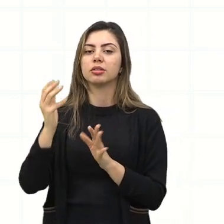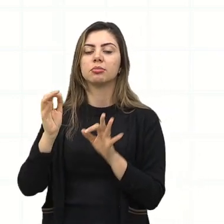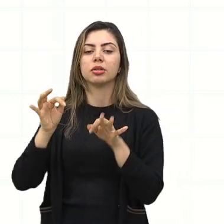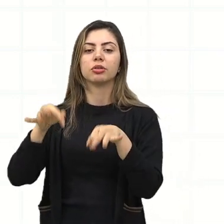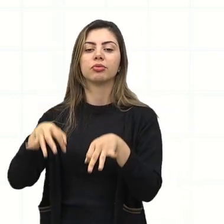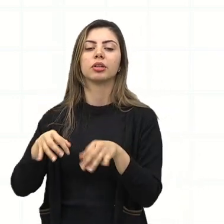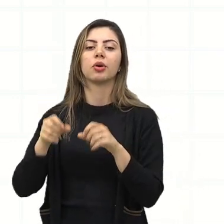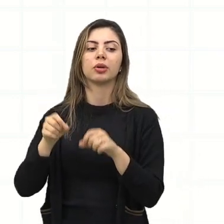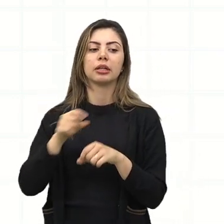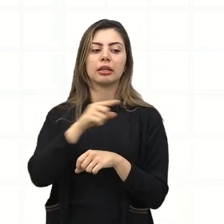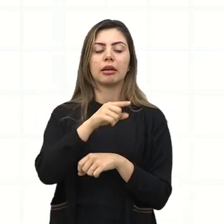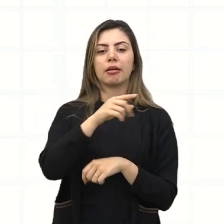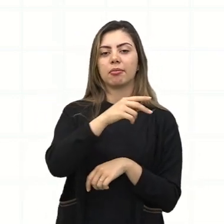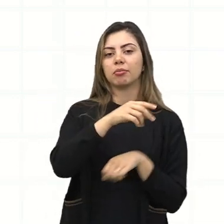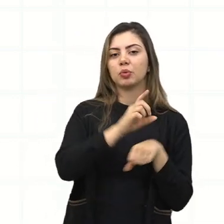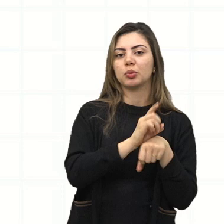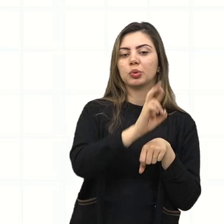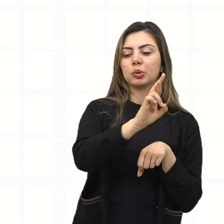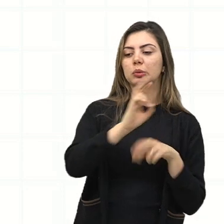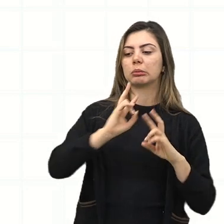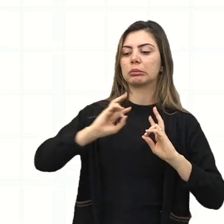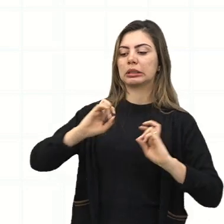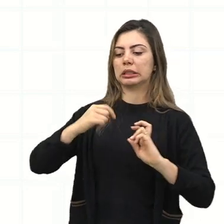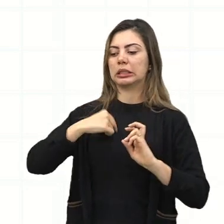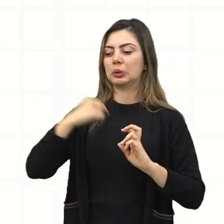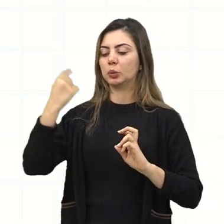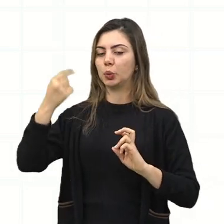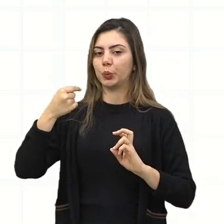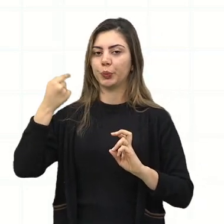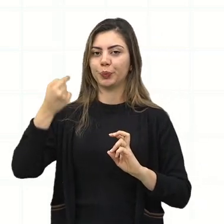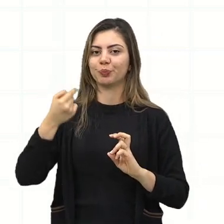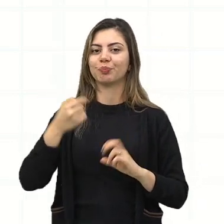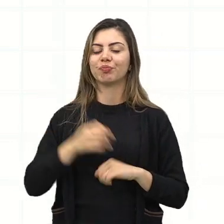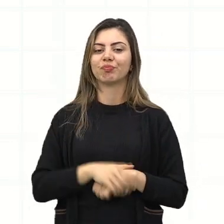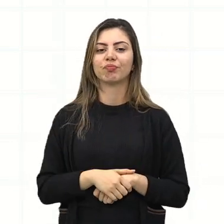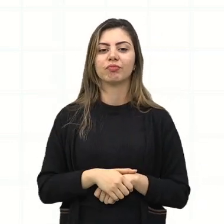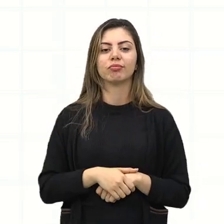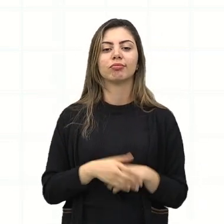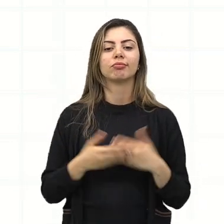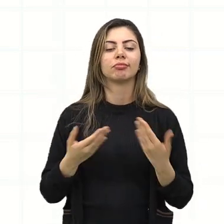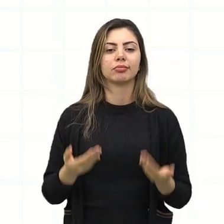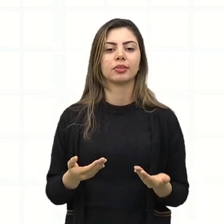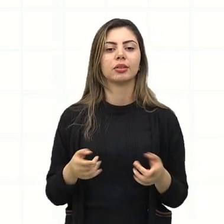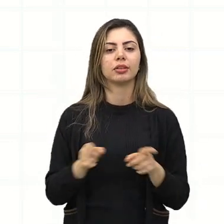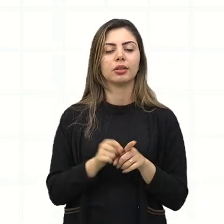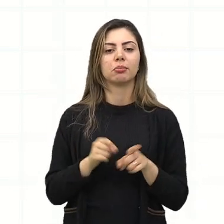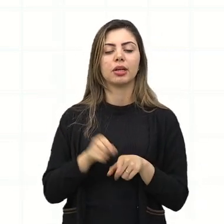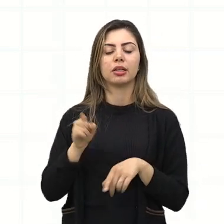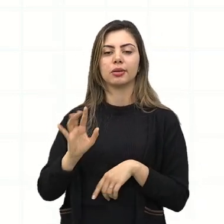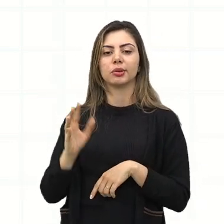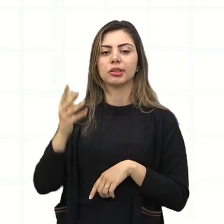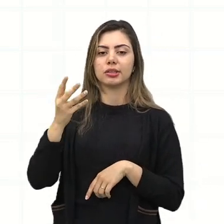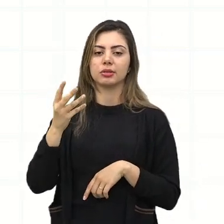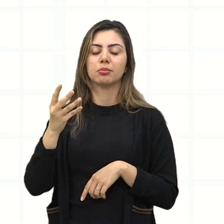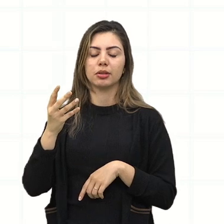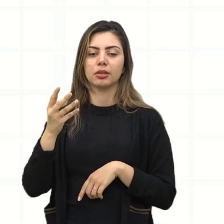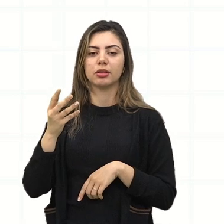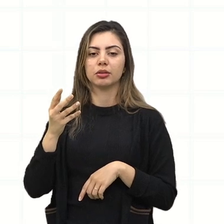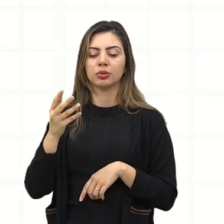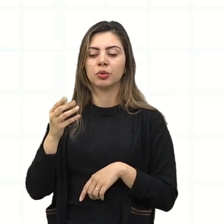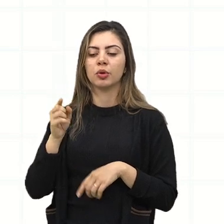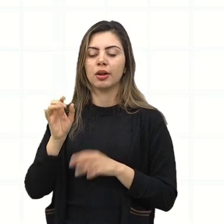se diagnosticou como louco, né? E também essa situação final passa para nós